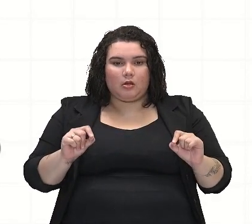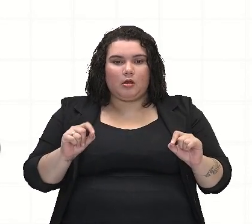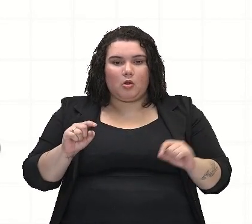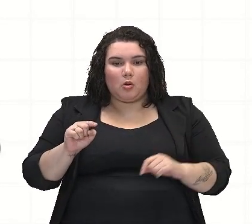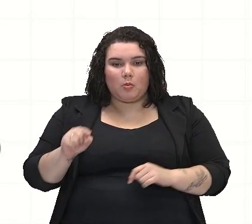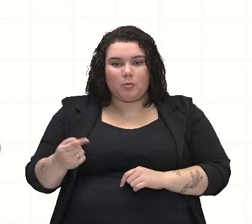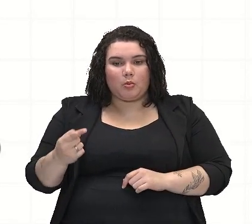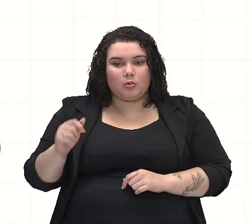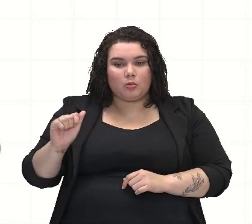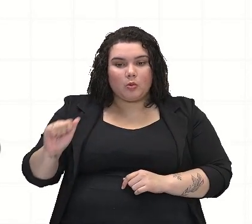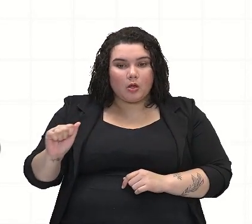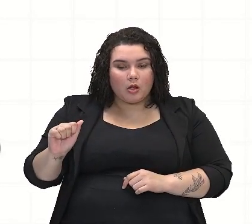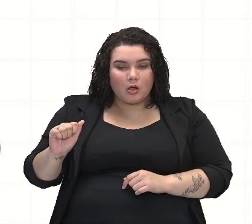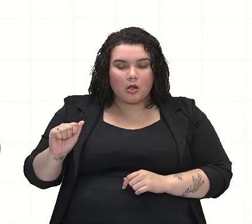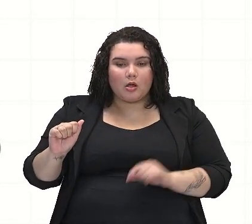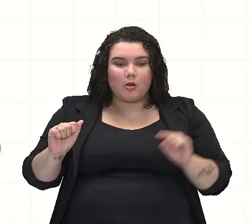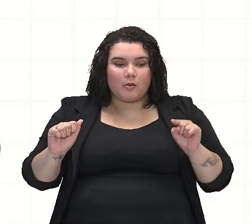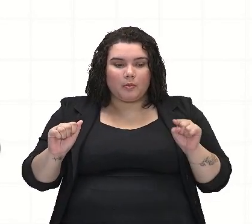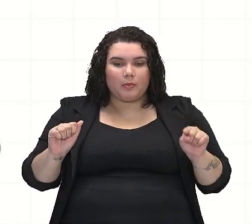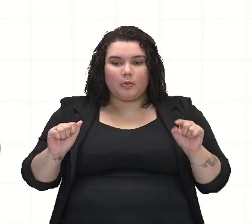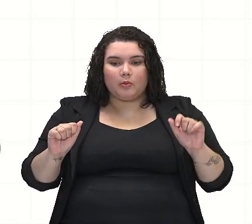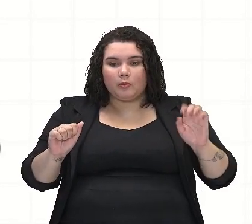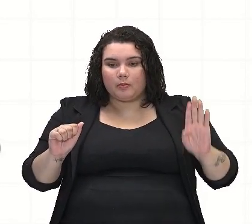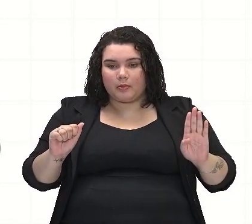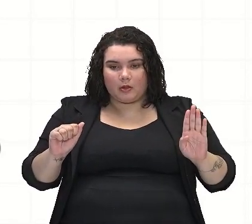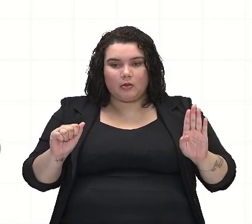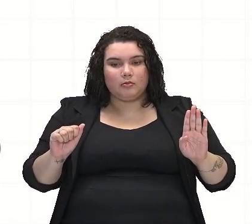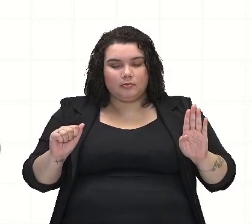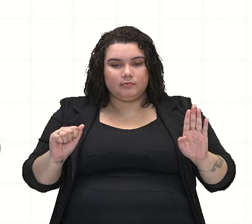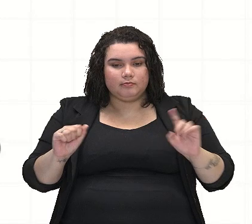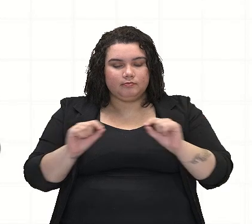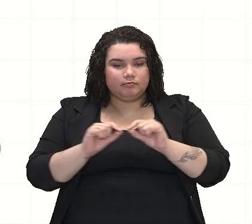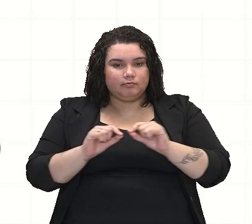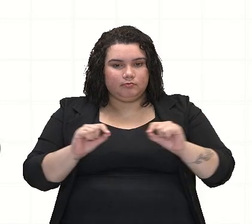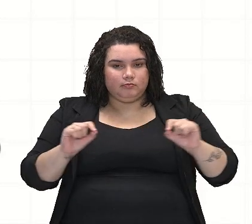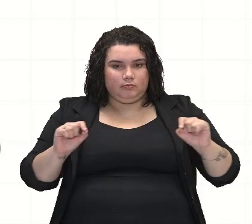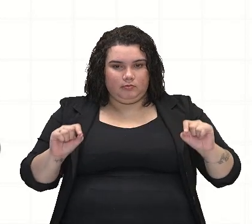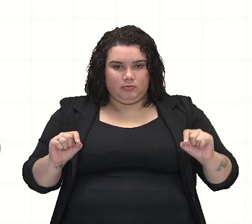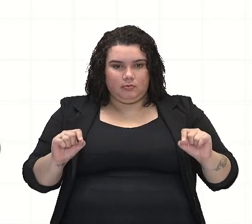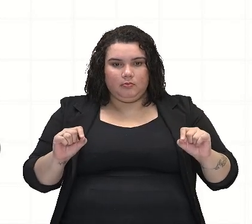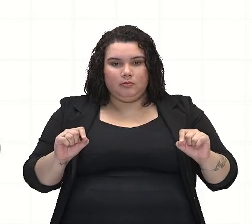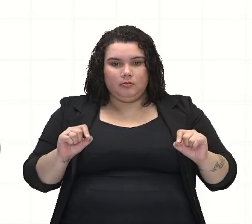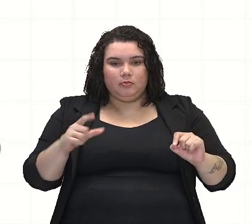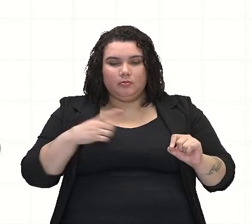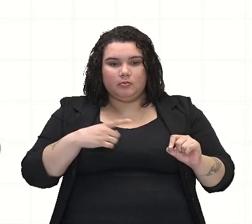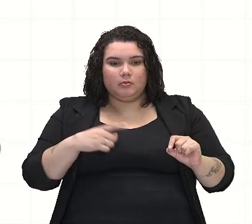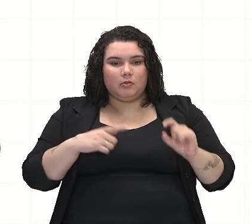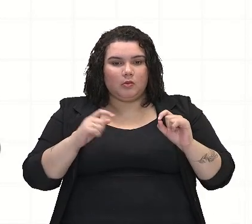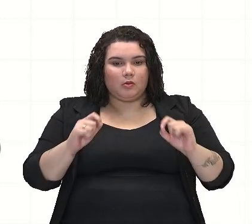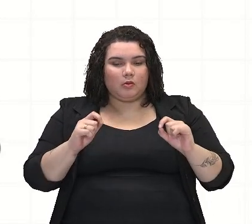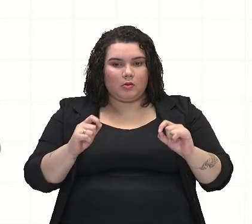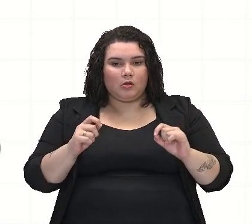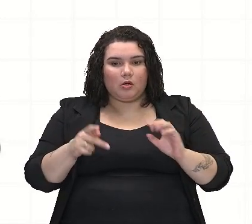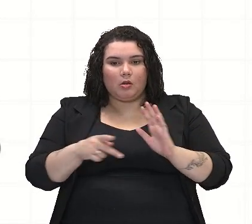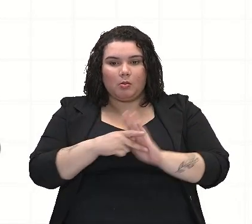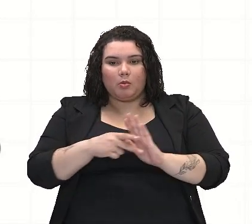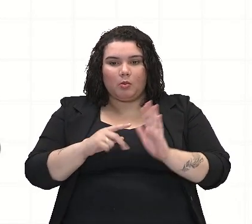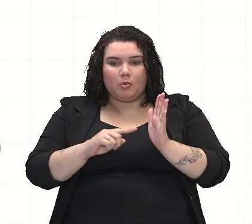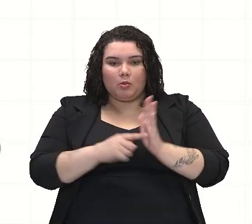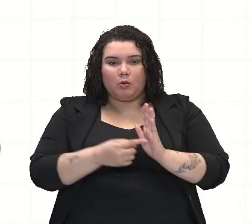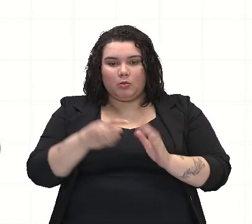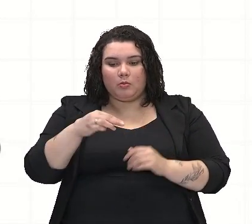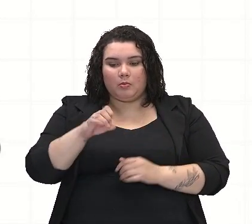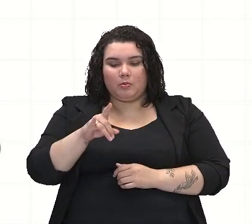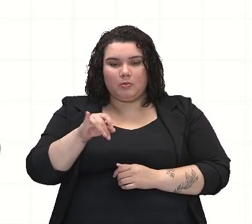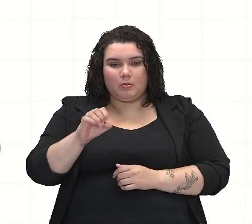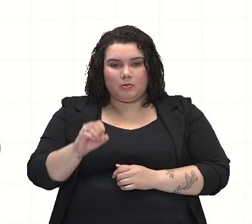pontos A e do ponto B. O traçado da mediatriz determina, consequentemente, o ponto